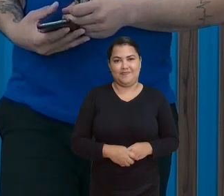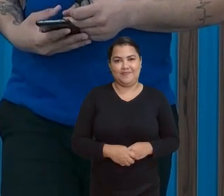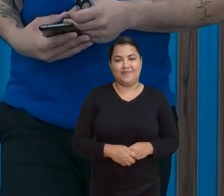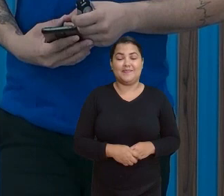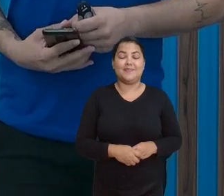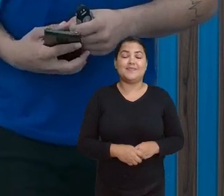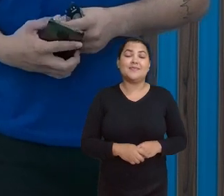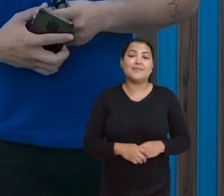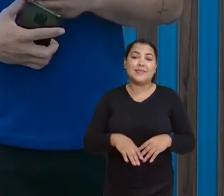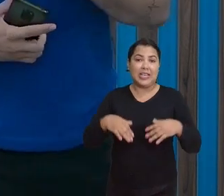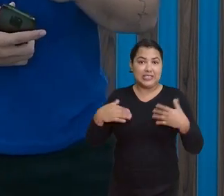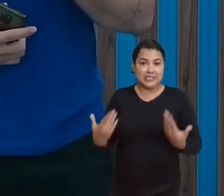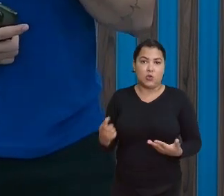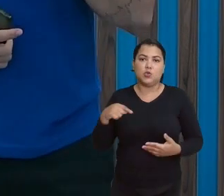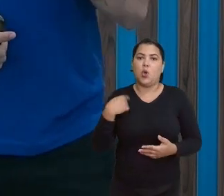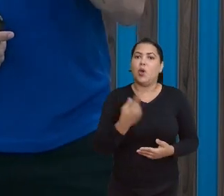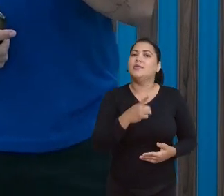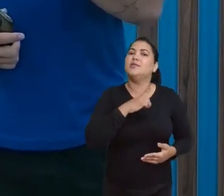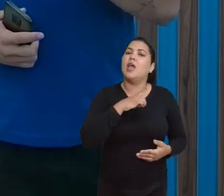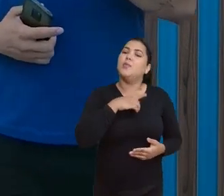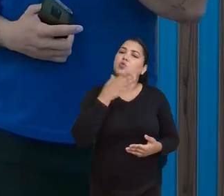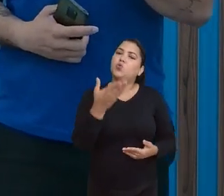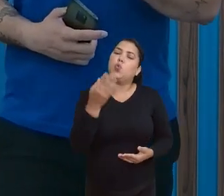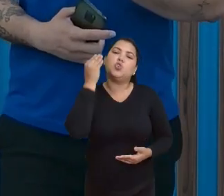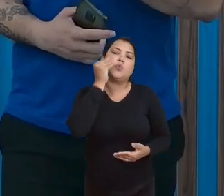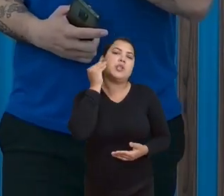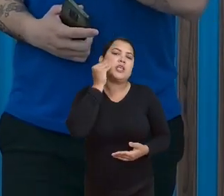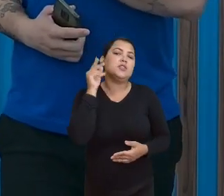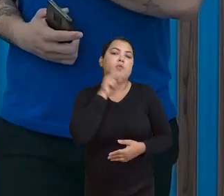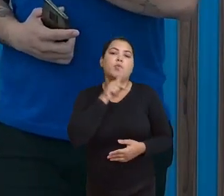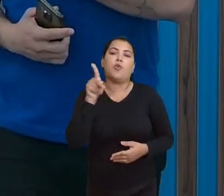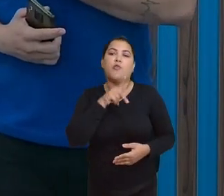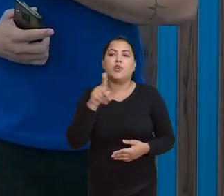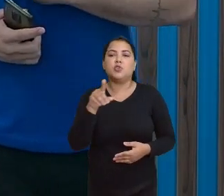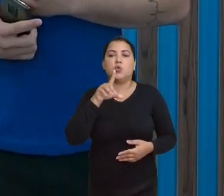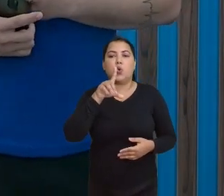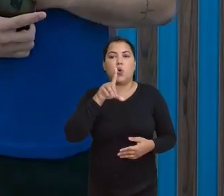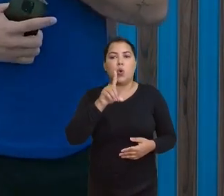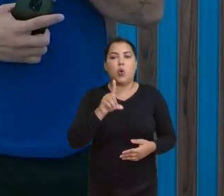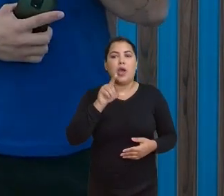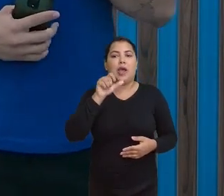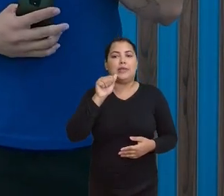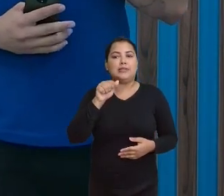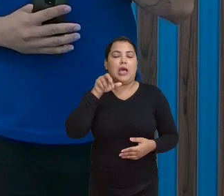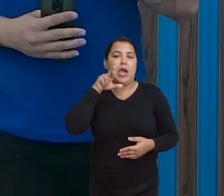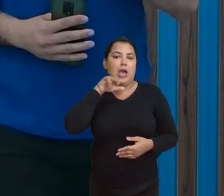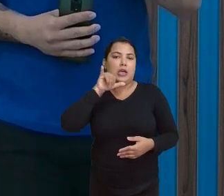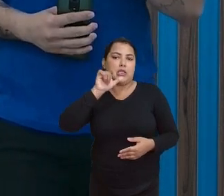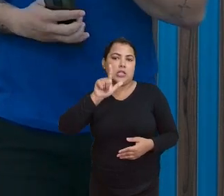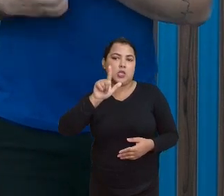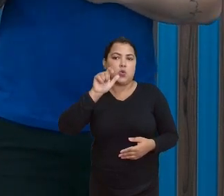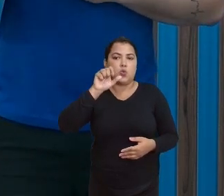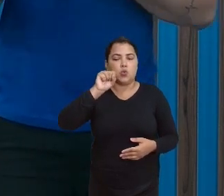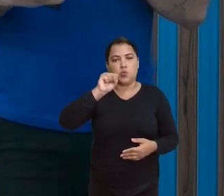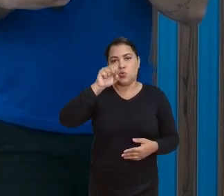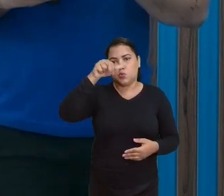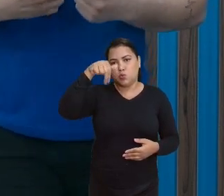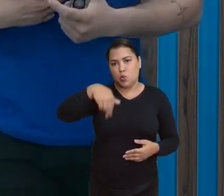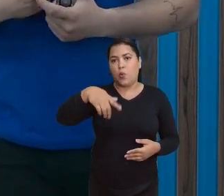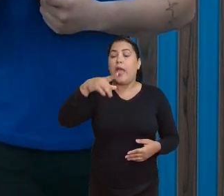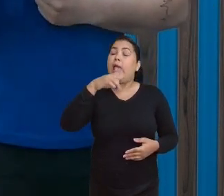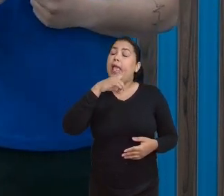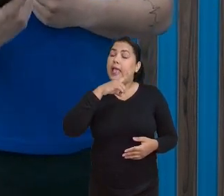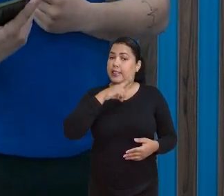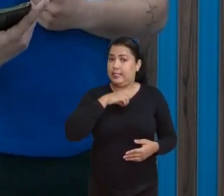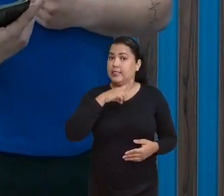Bom, aí a gente tem uma fala do professor de dança Darilson, né? Dari, ele é um professor de dança que teve essa